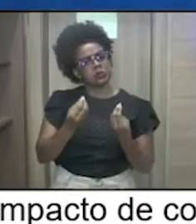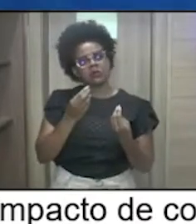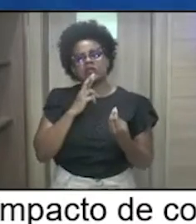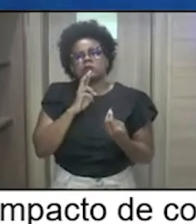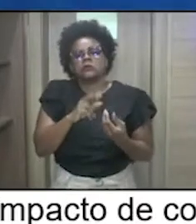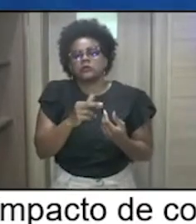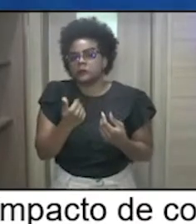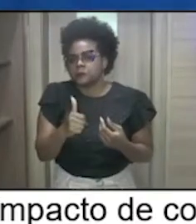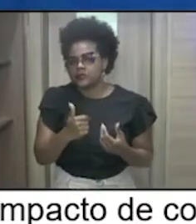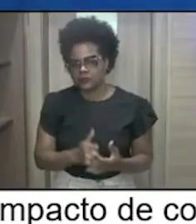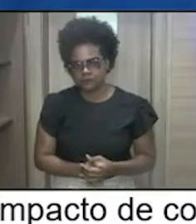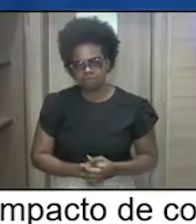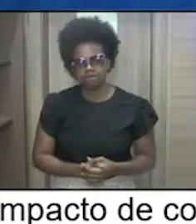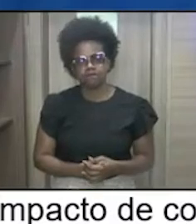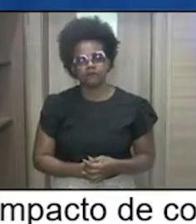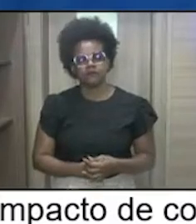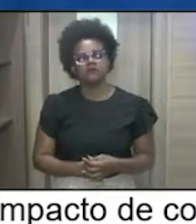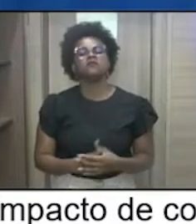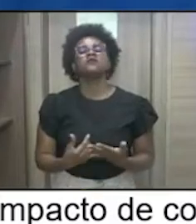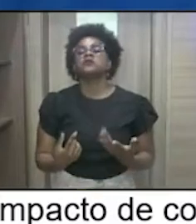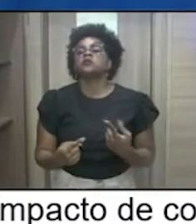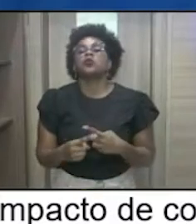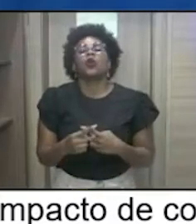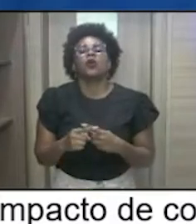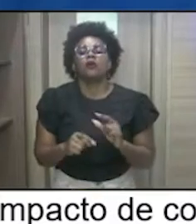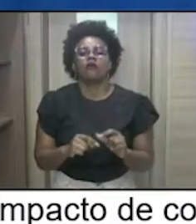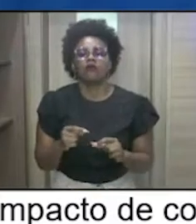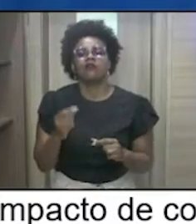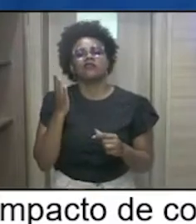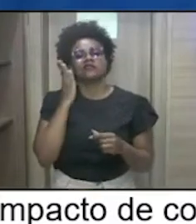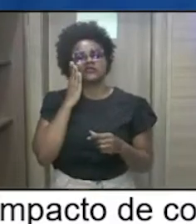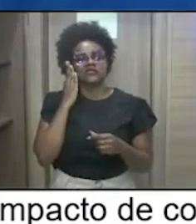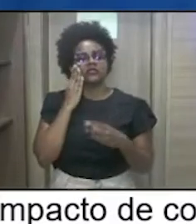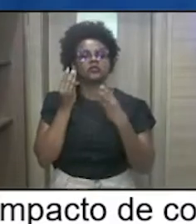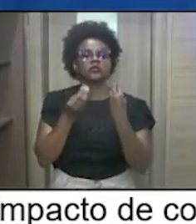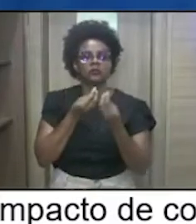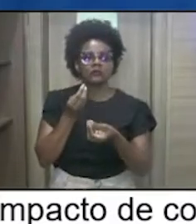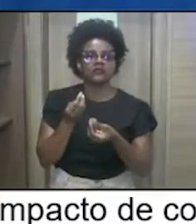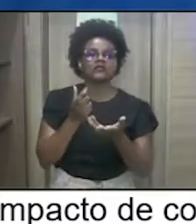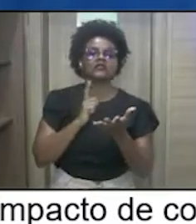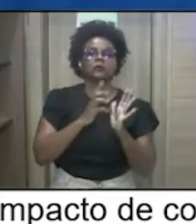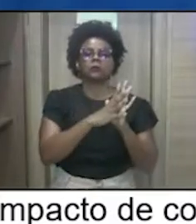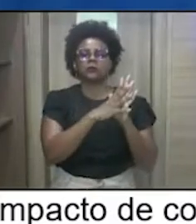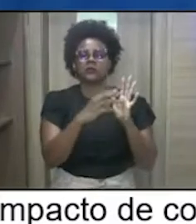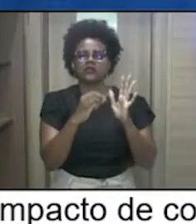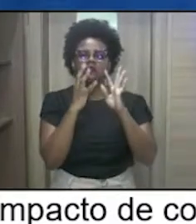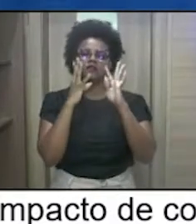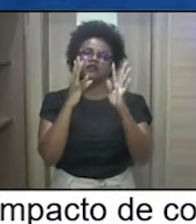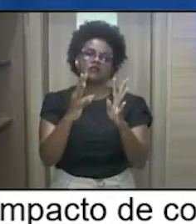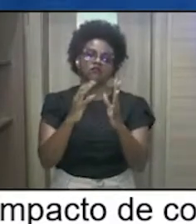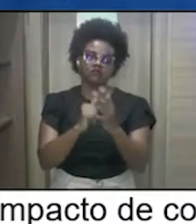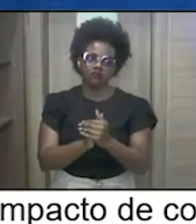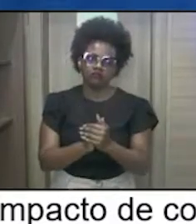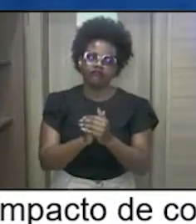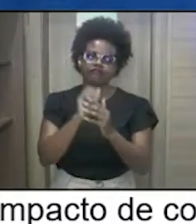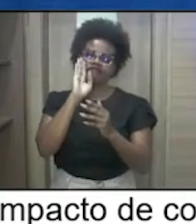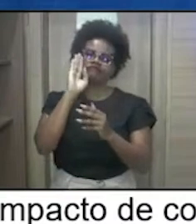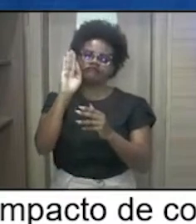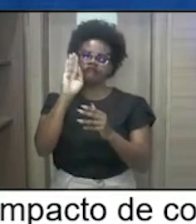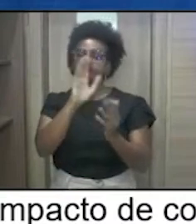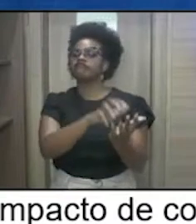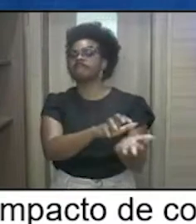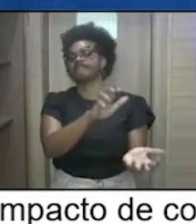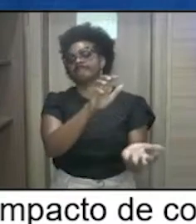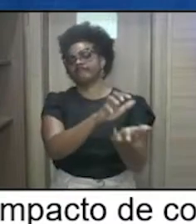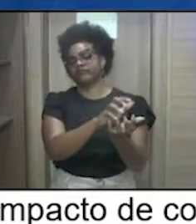resposta. Por que ainda mutilamos tanto enquanto modelo de atenção, especialmente os